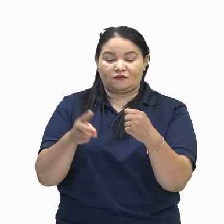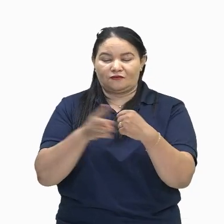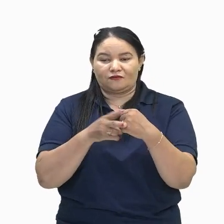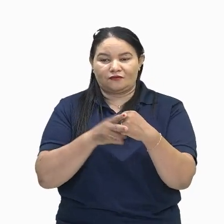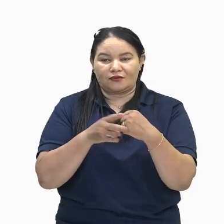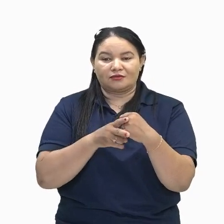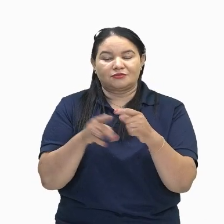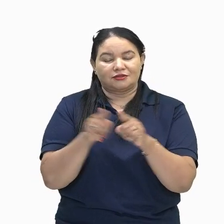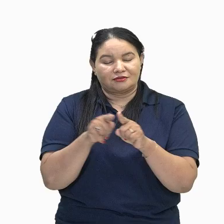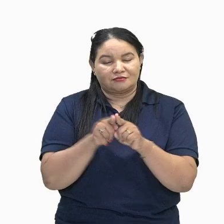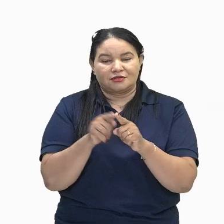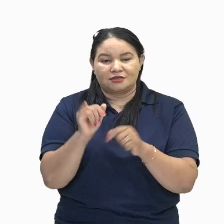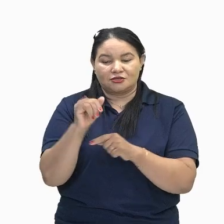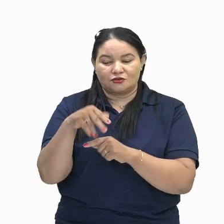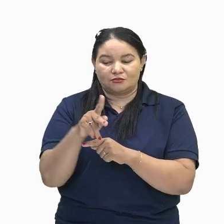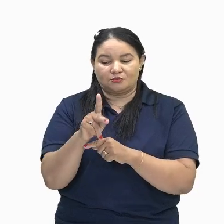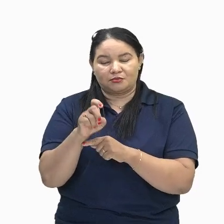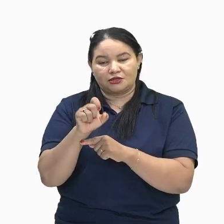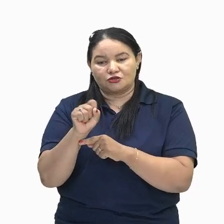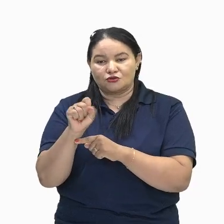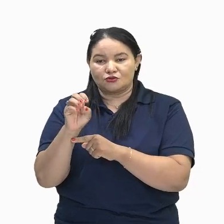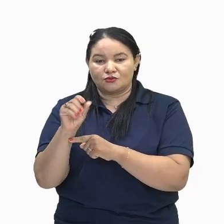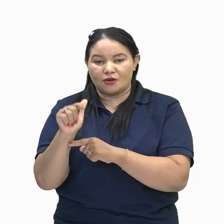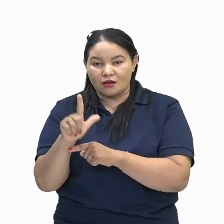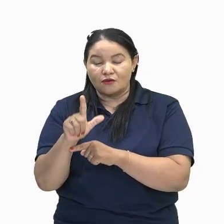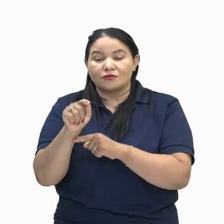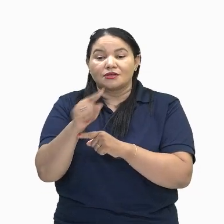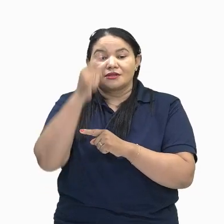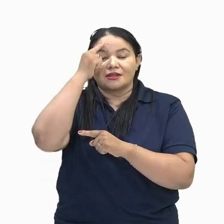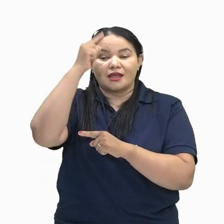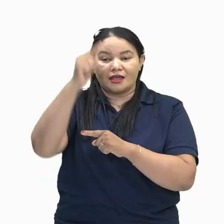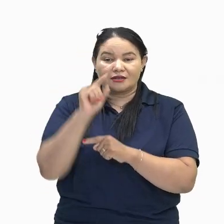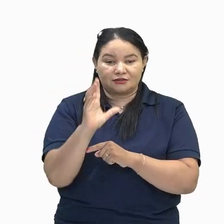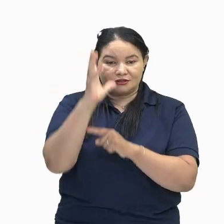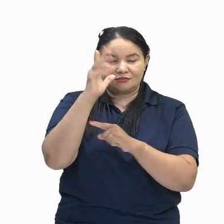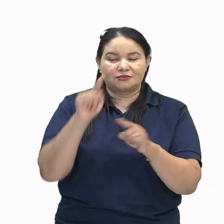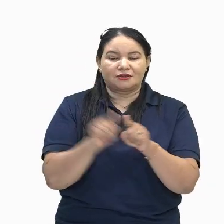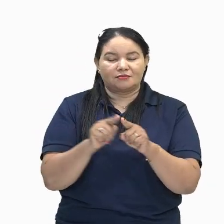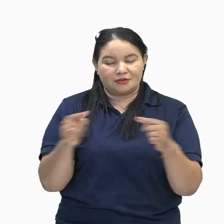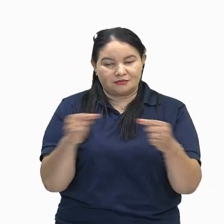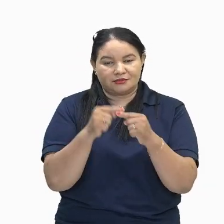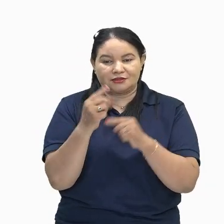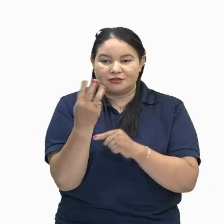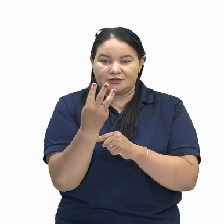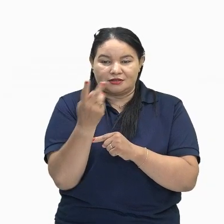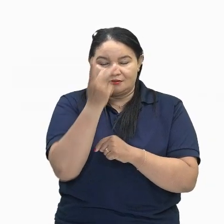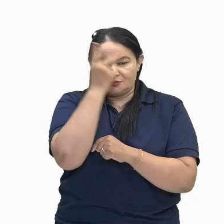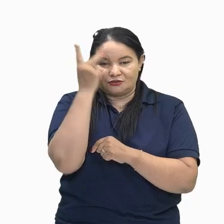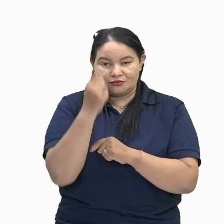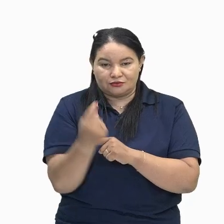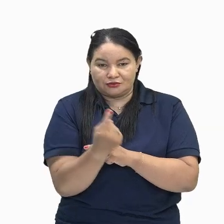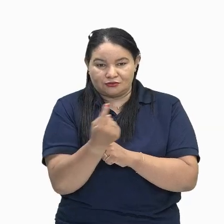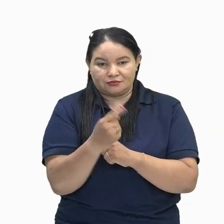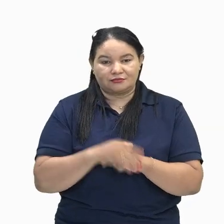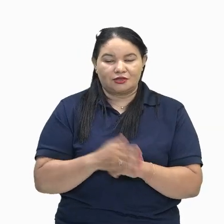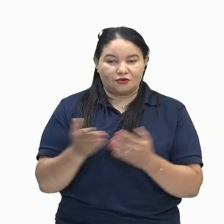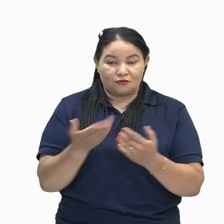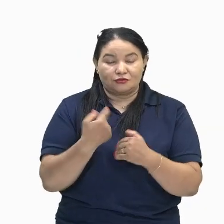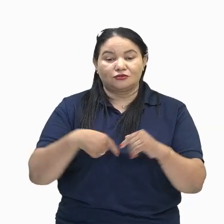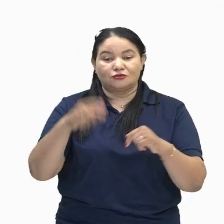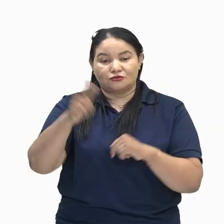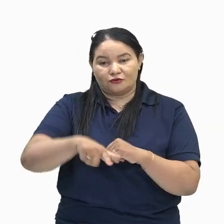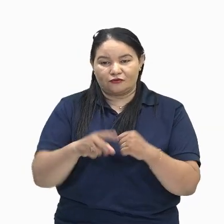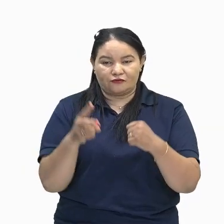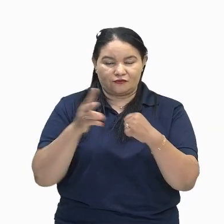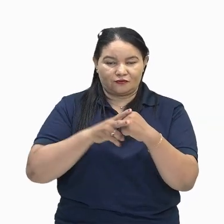impessoal também, a ideia de tempo, então, terceira pessoa do singular. Agora, atenção com relação ao verbo haver. Olha